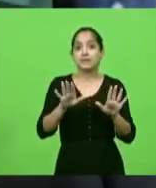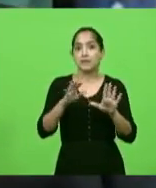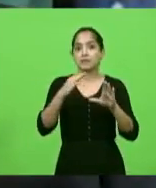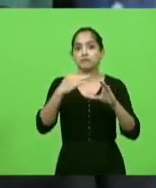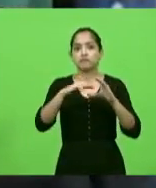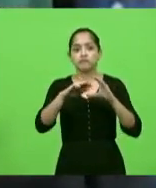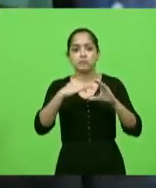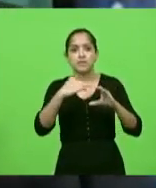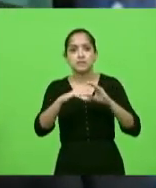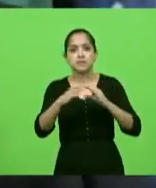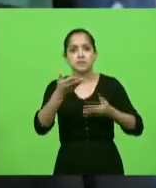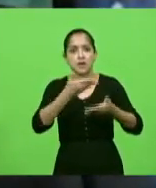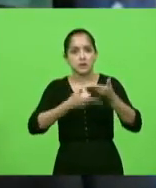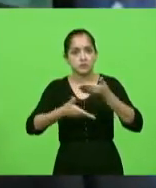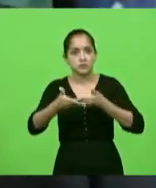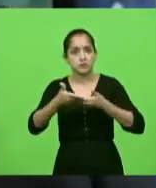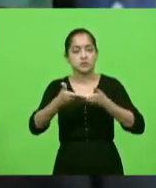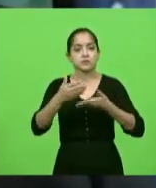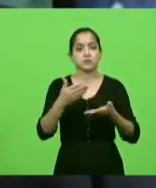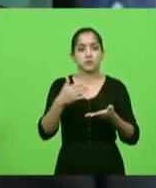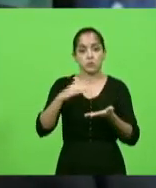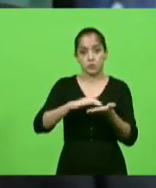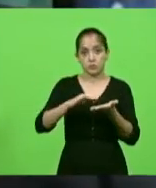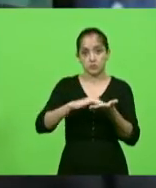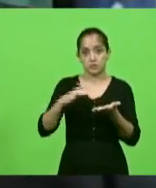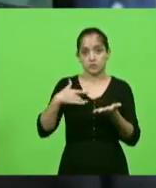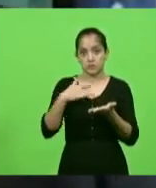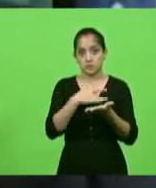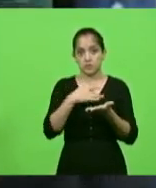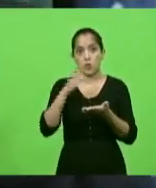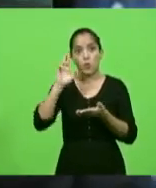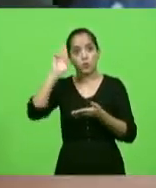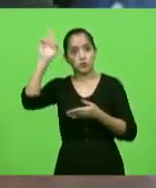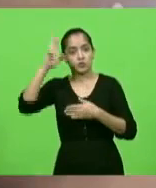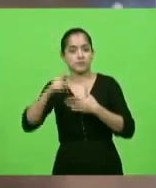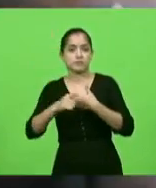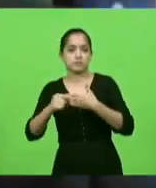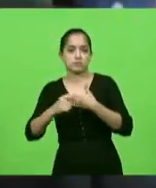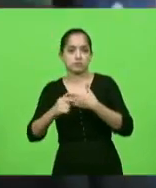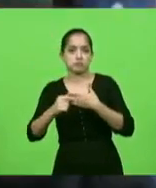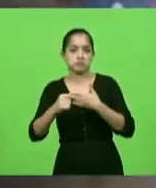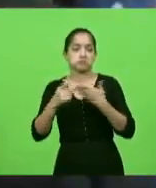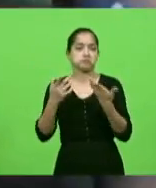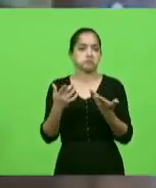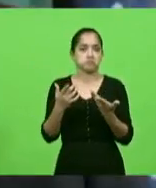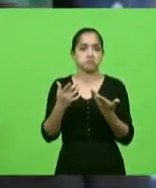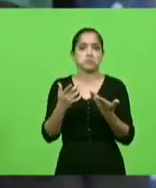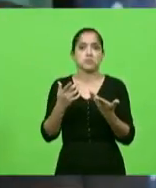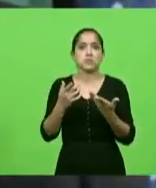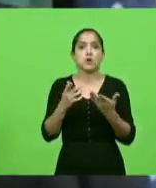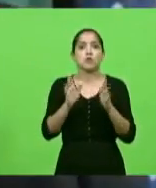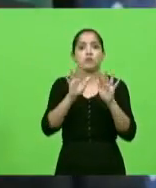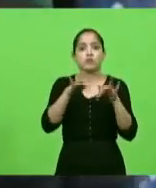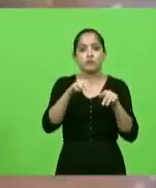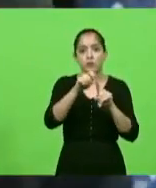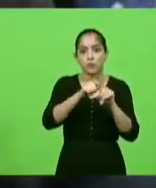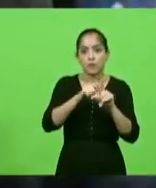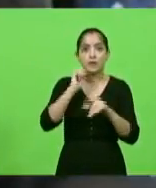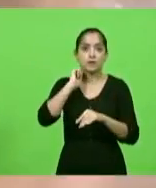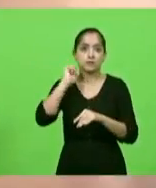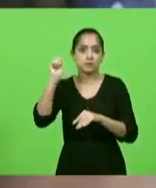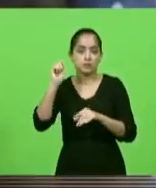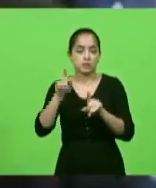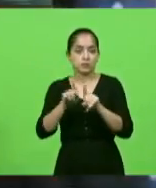vez nas mensagens trocadas pelo Governador com o secretário da saúde e o chapéu se existe invenção antes do final do mês de abril